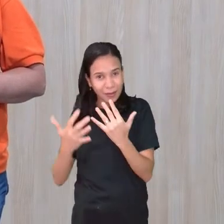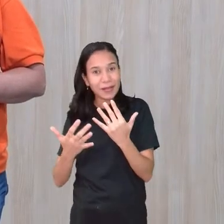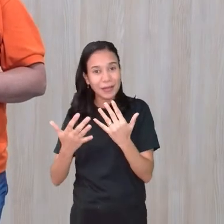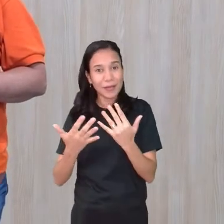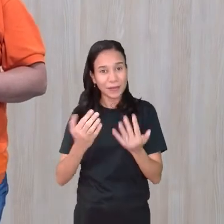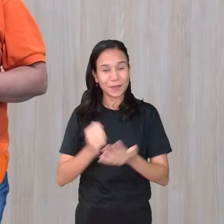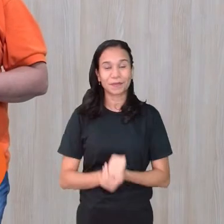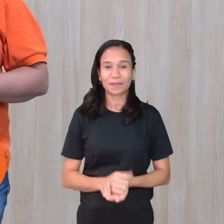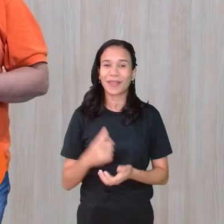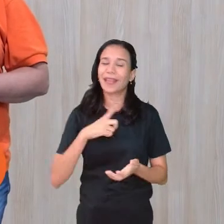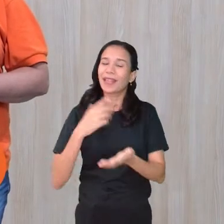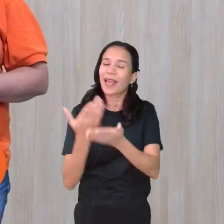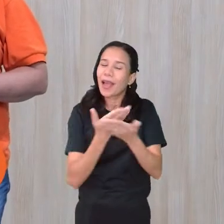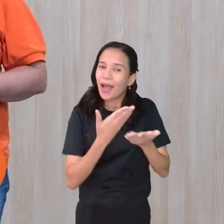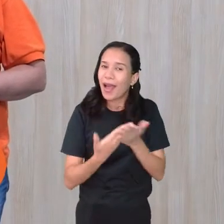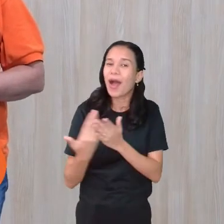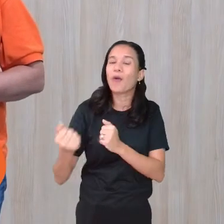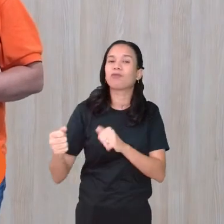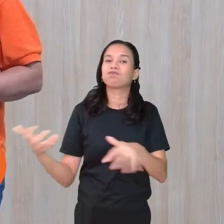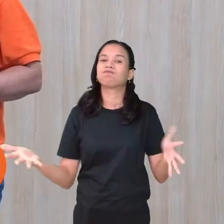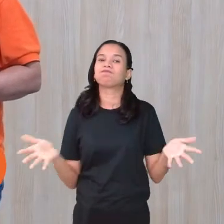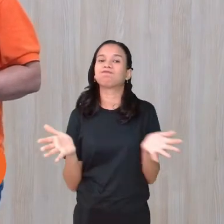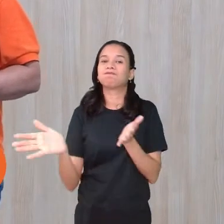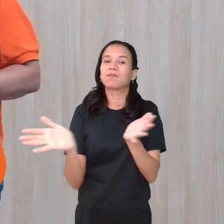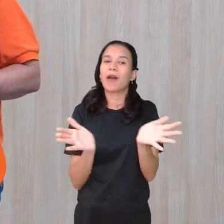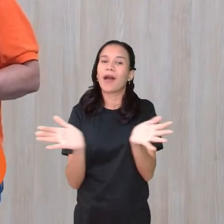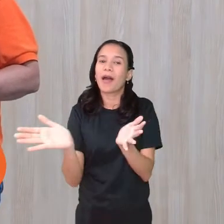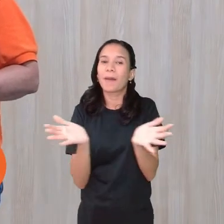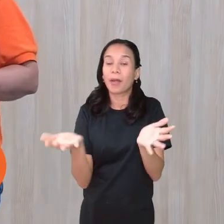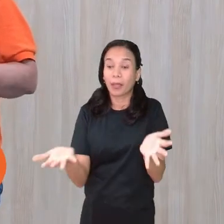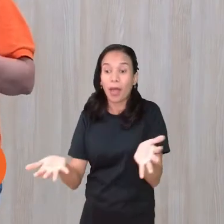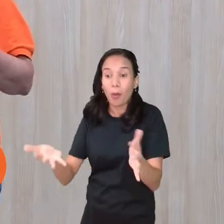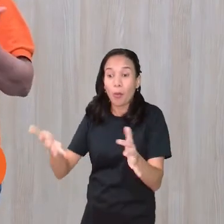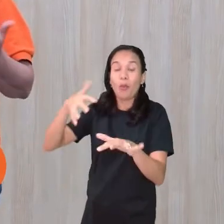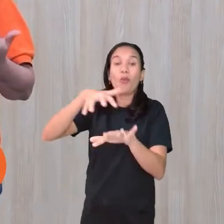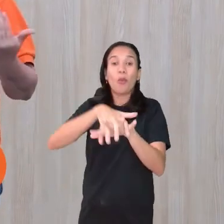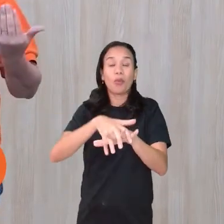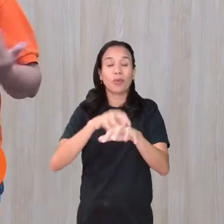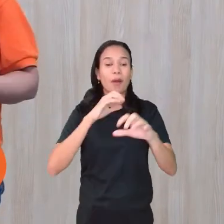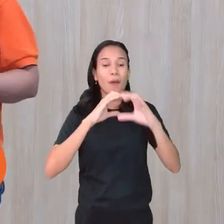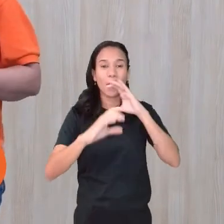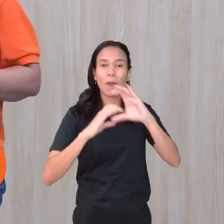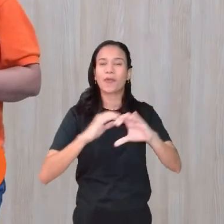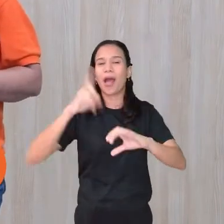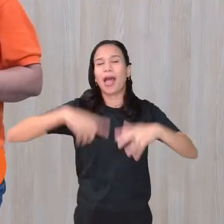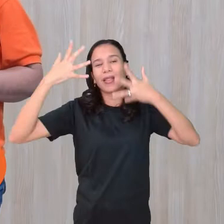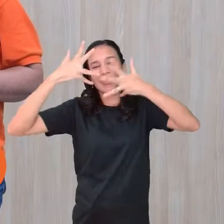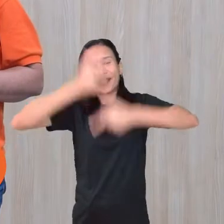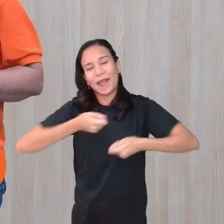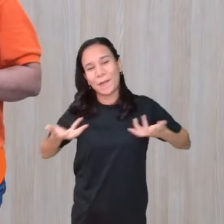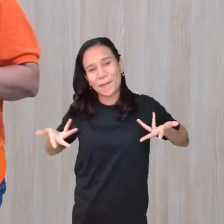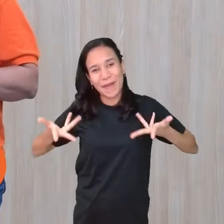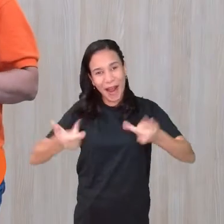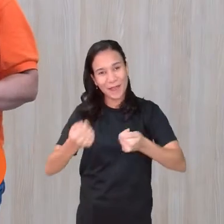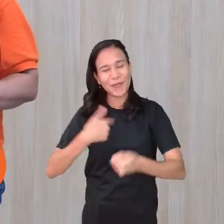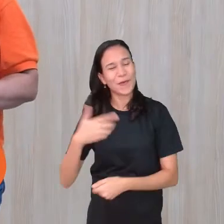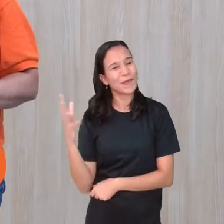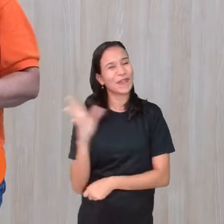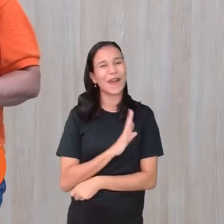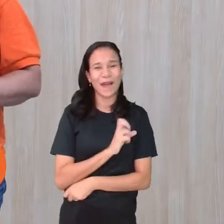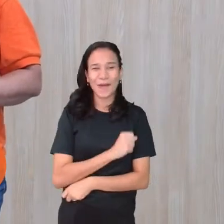intérprete, que deixa a nossa aula mais acessível, não é? Essa comunicação é linda, maravilhosa. Eu sou